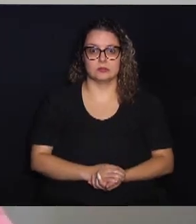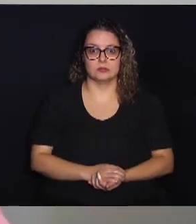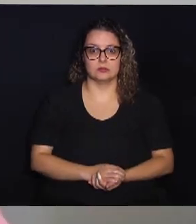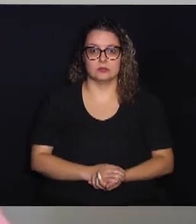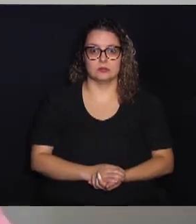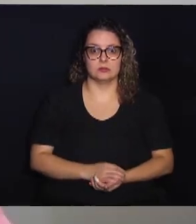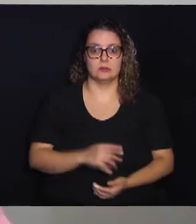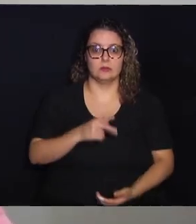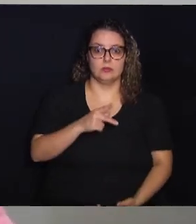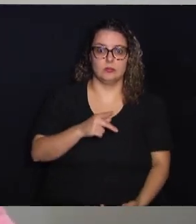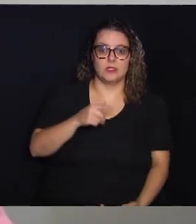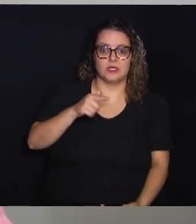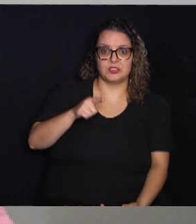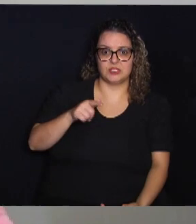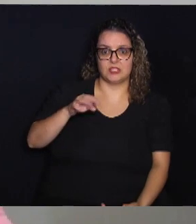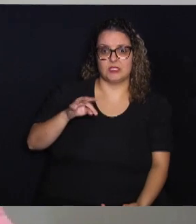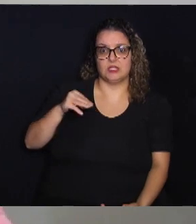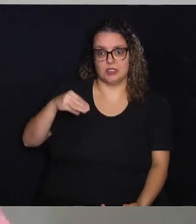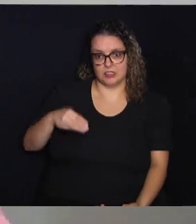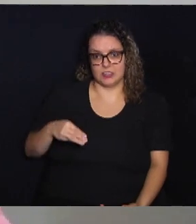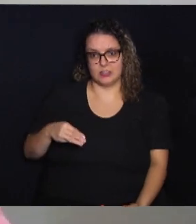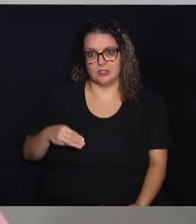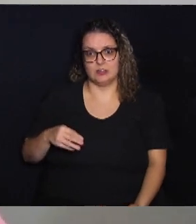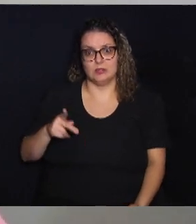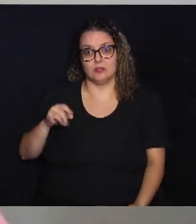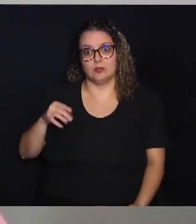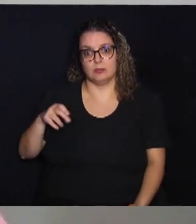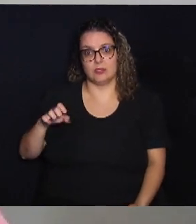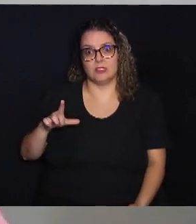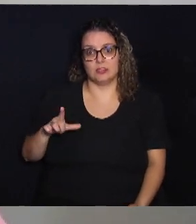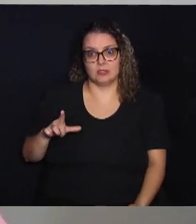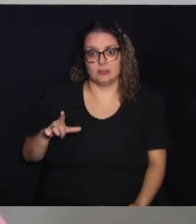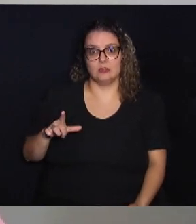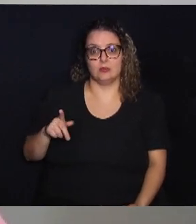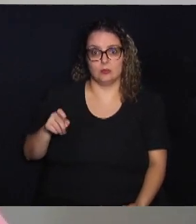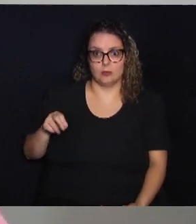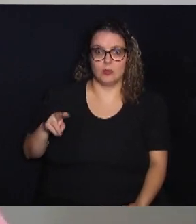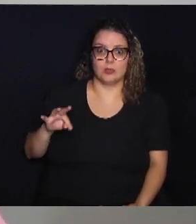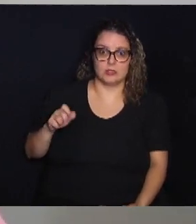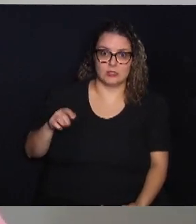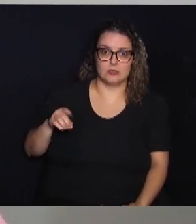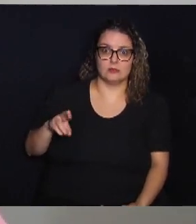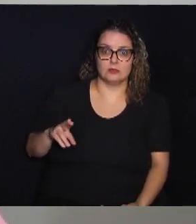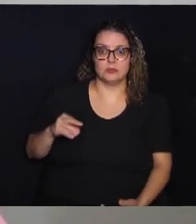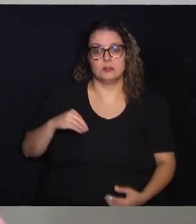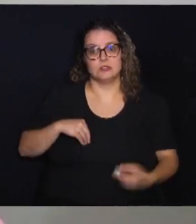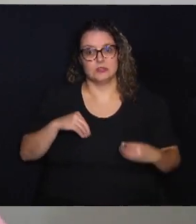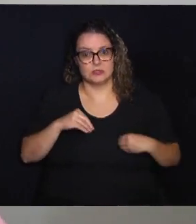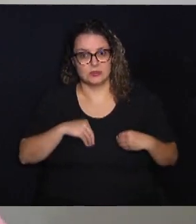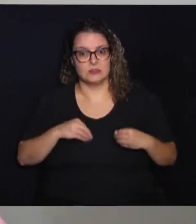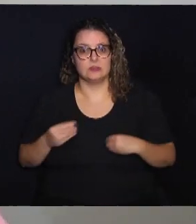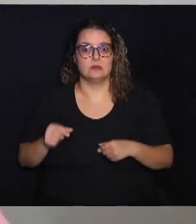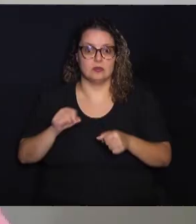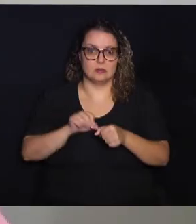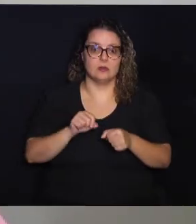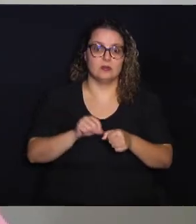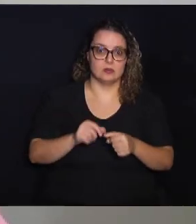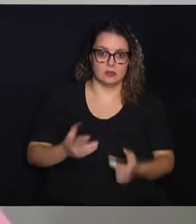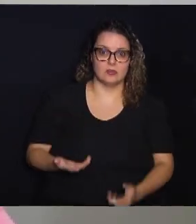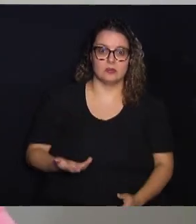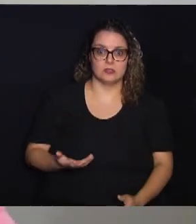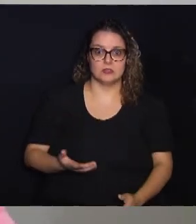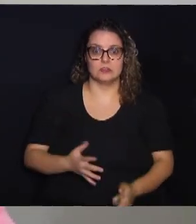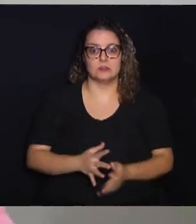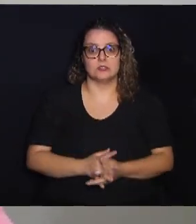o PGTM e o painel de portador já são exames que já são realizados